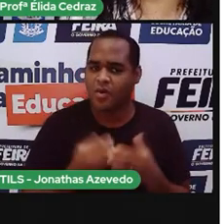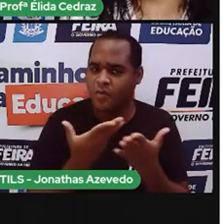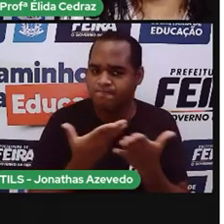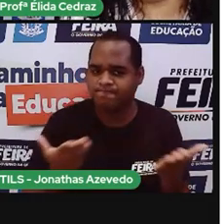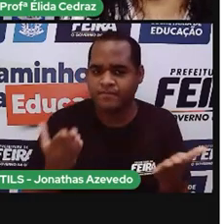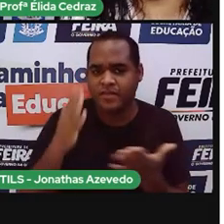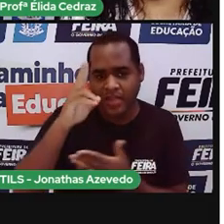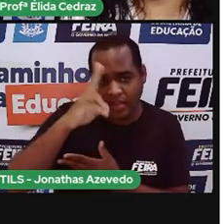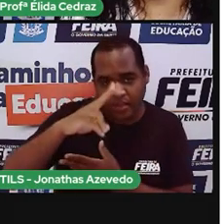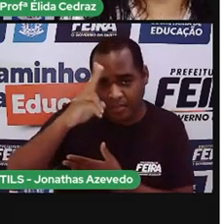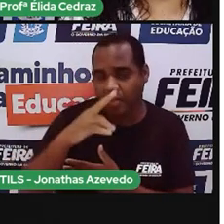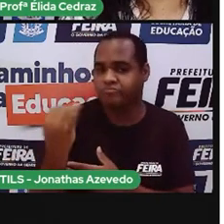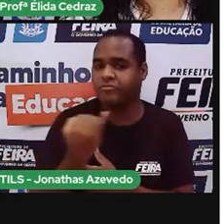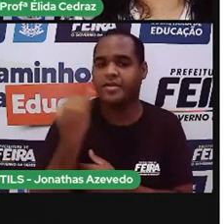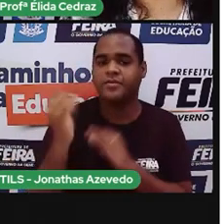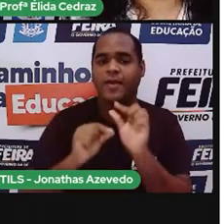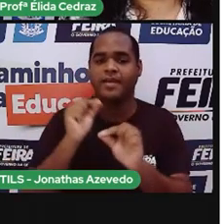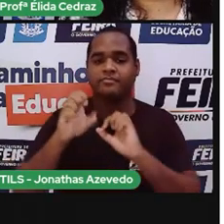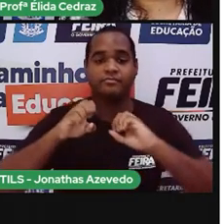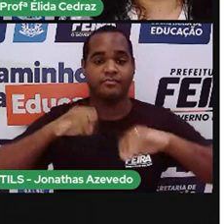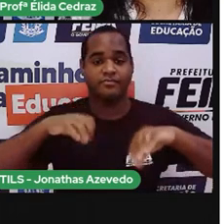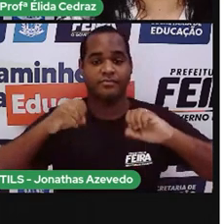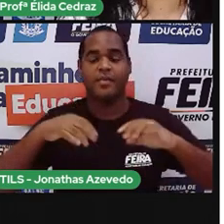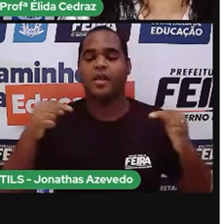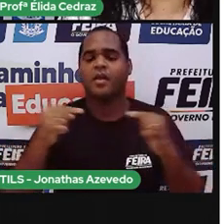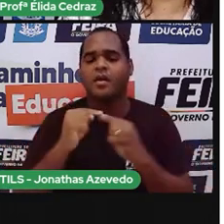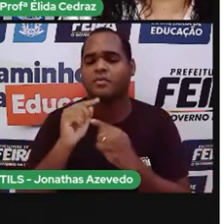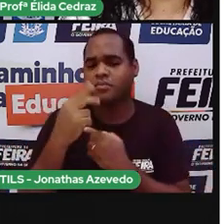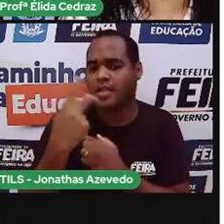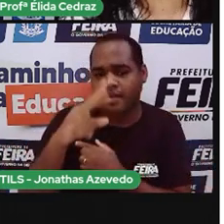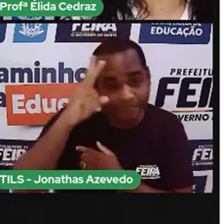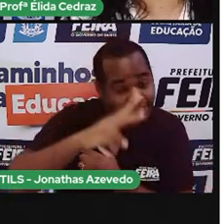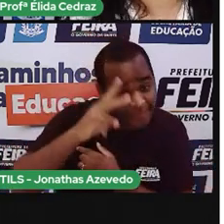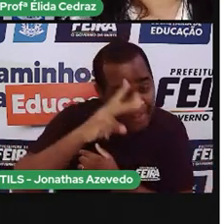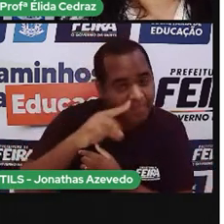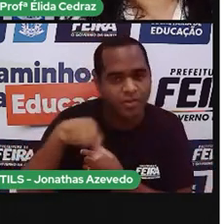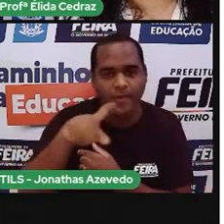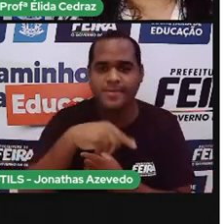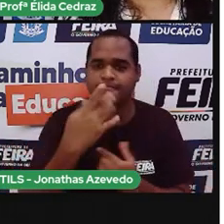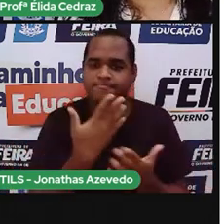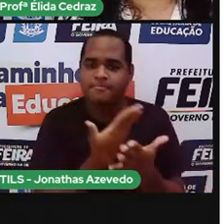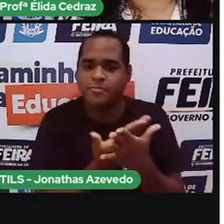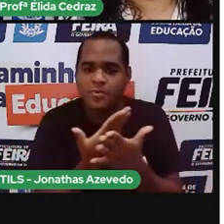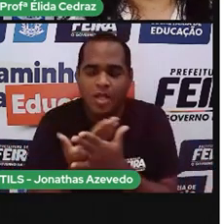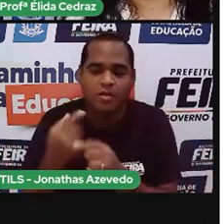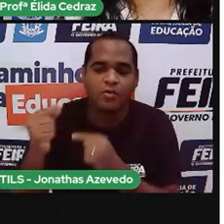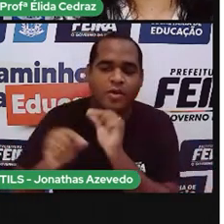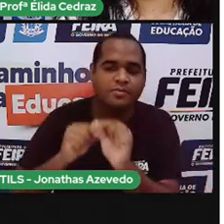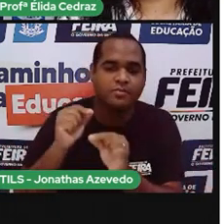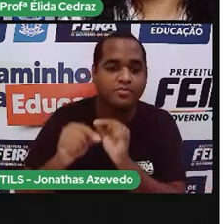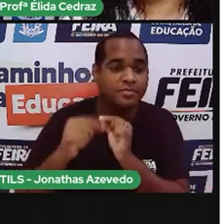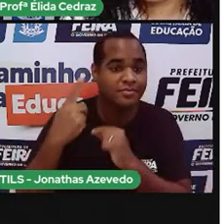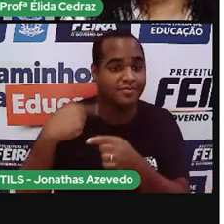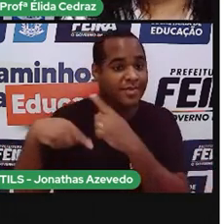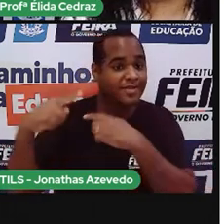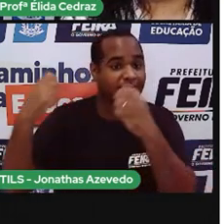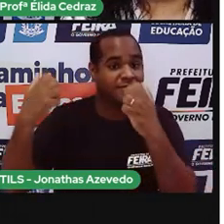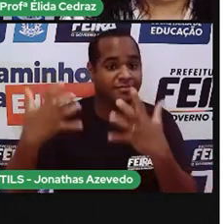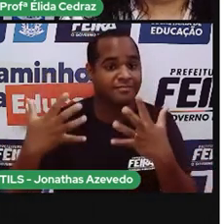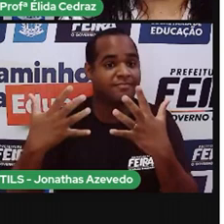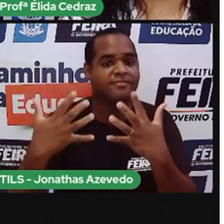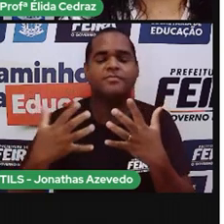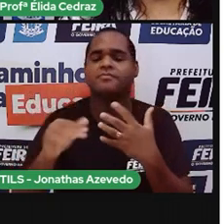nossa última aula. Você lembra o que nós estudamos na última aula? Você